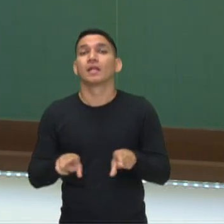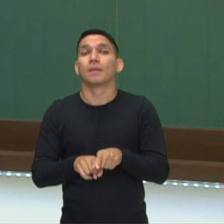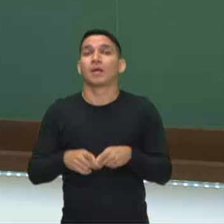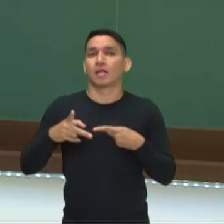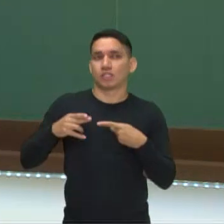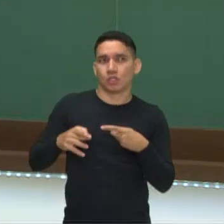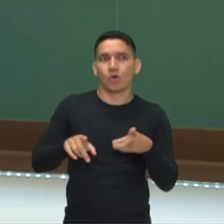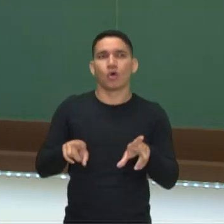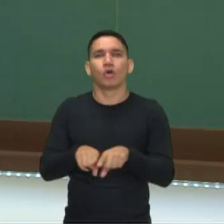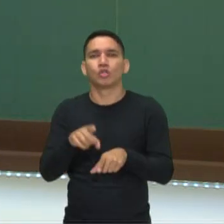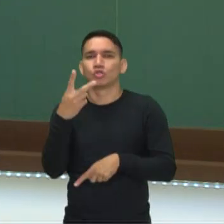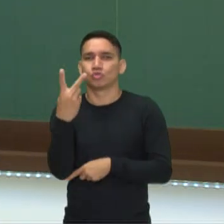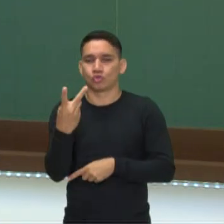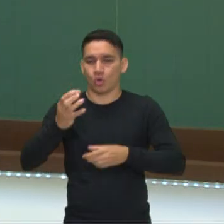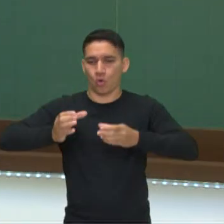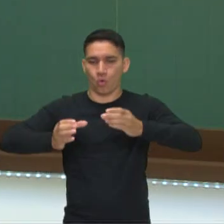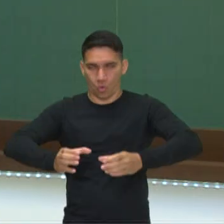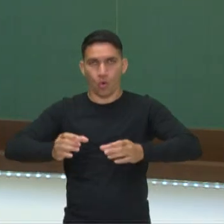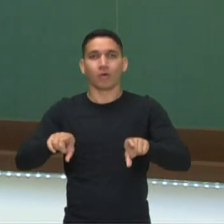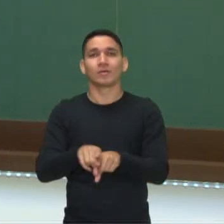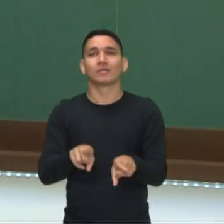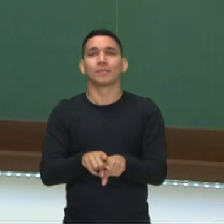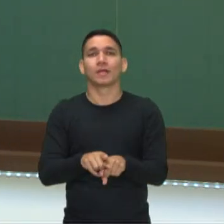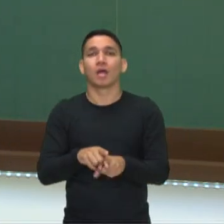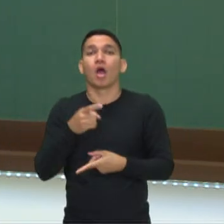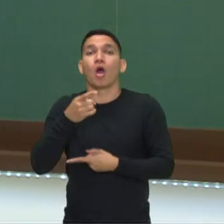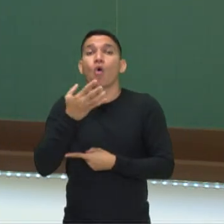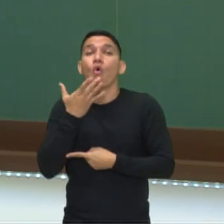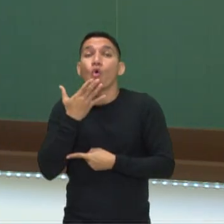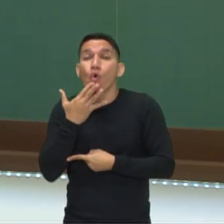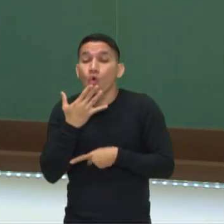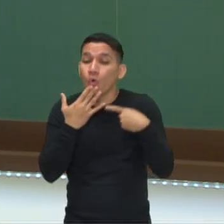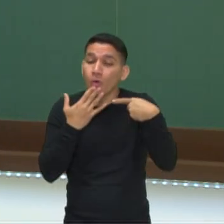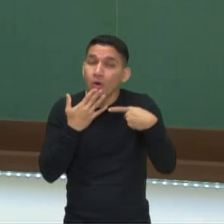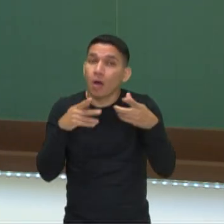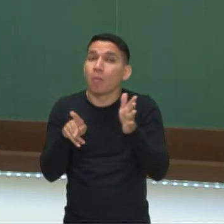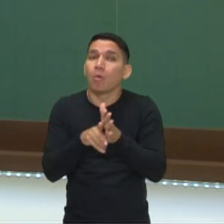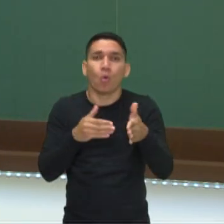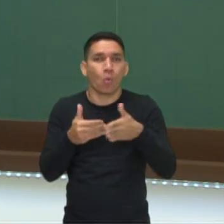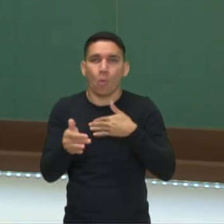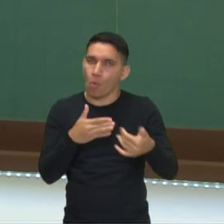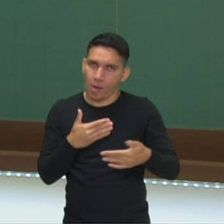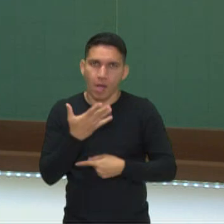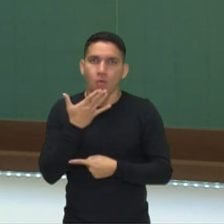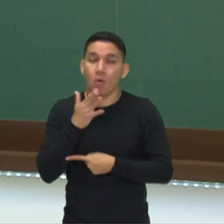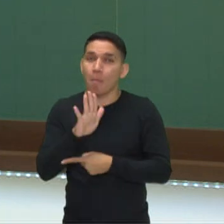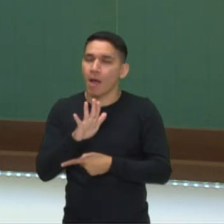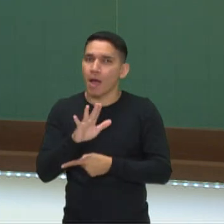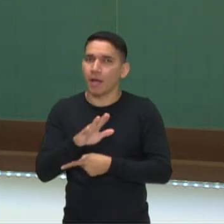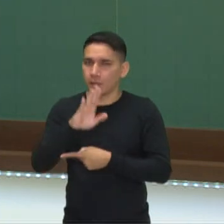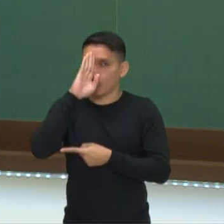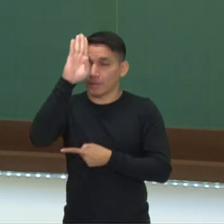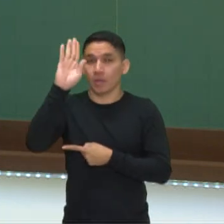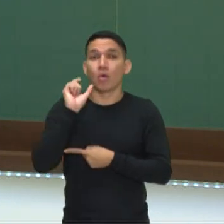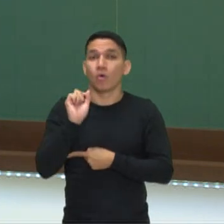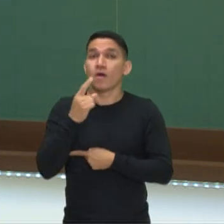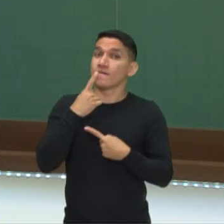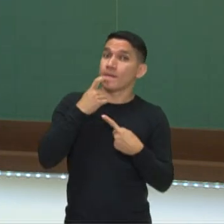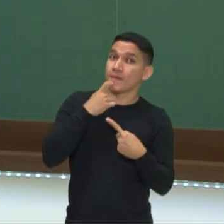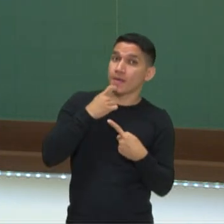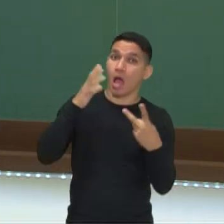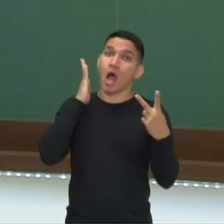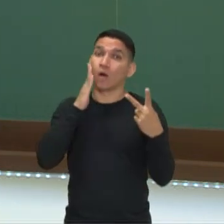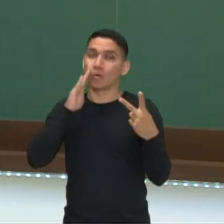Tesoura, 2 copos, corantes. Esses corantes podem ser de qualquer cor, mas o vermelho e o azul fica